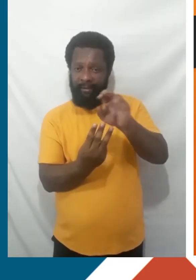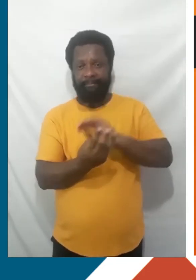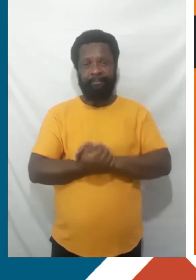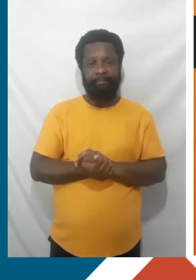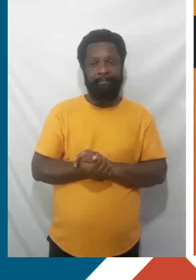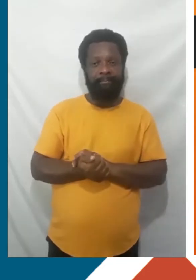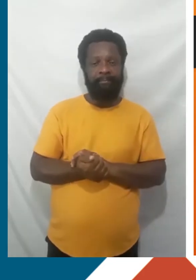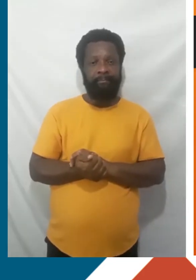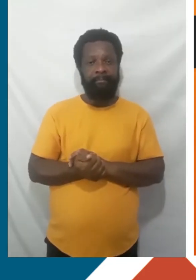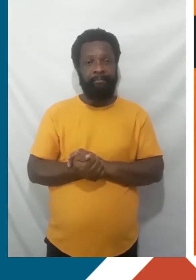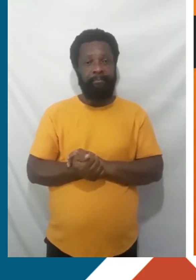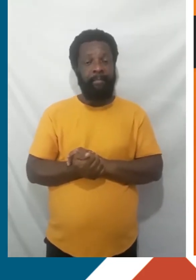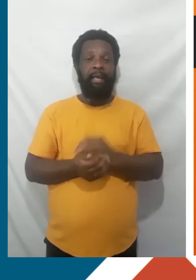par.